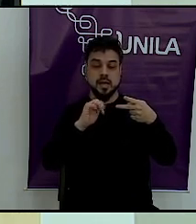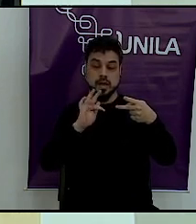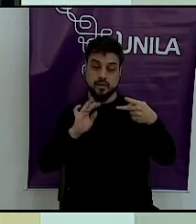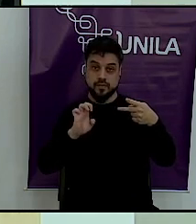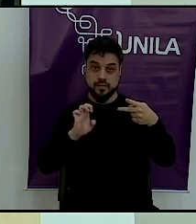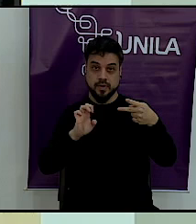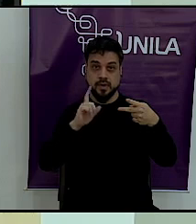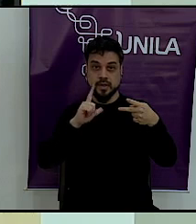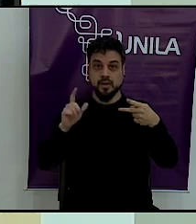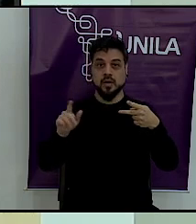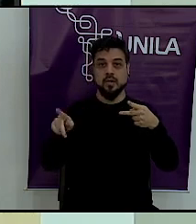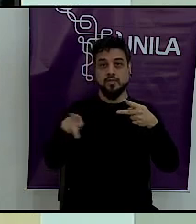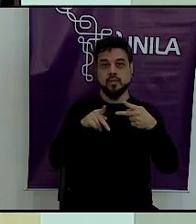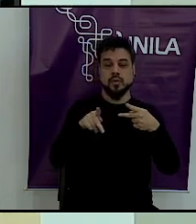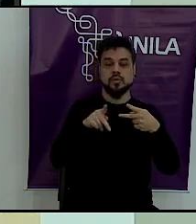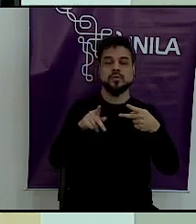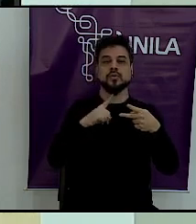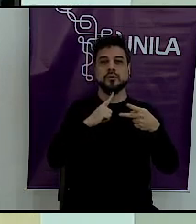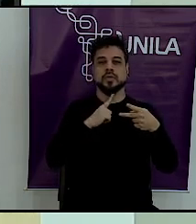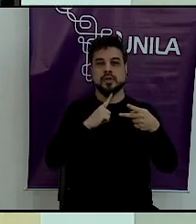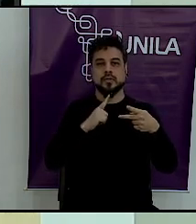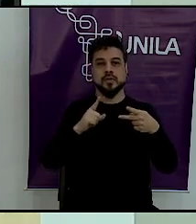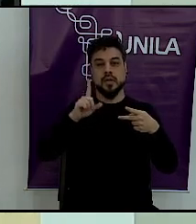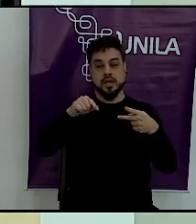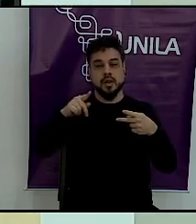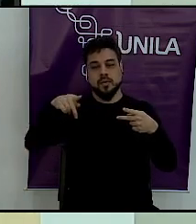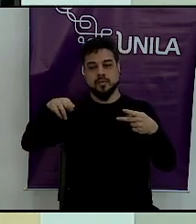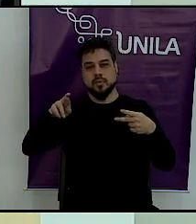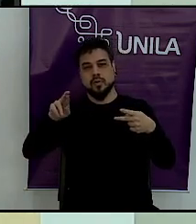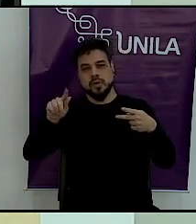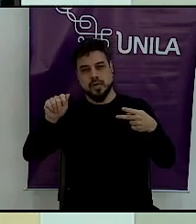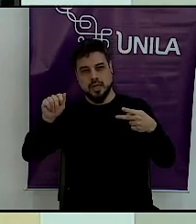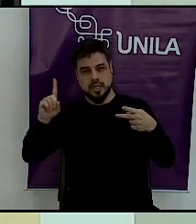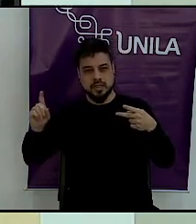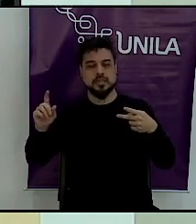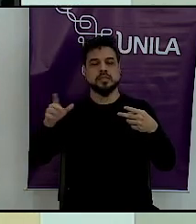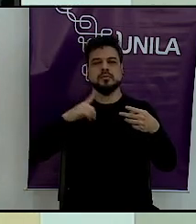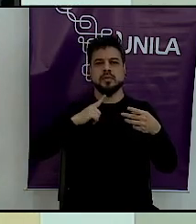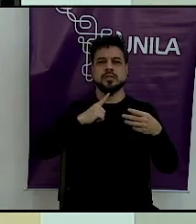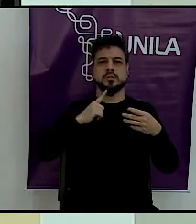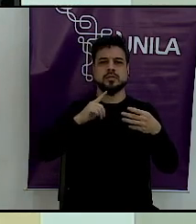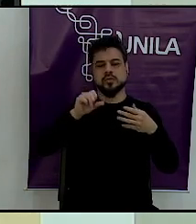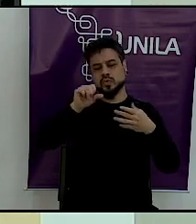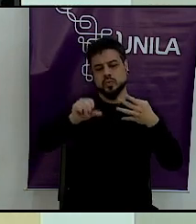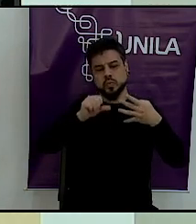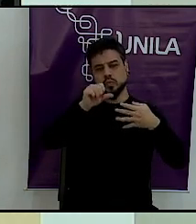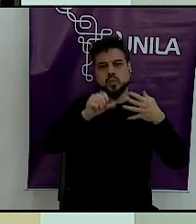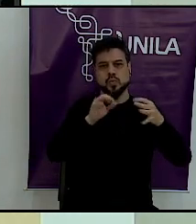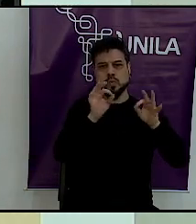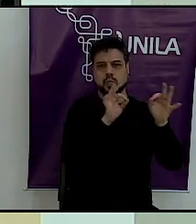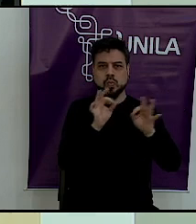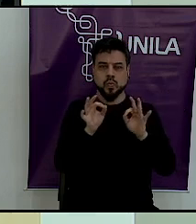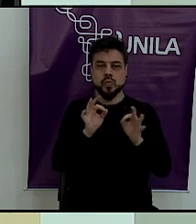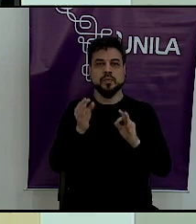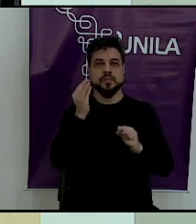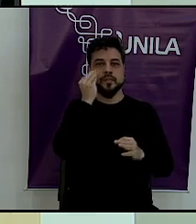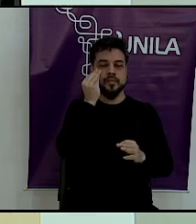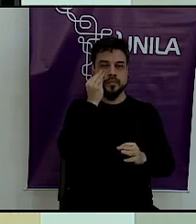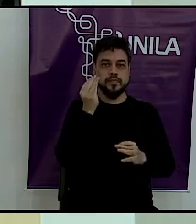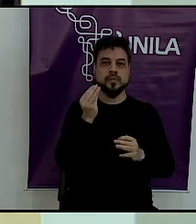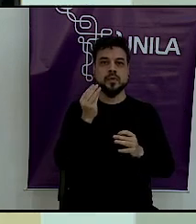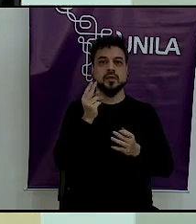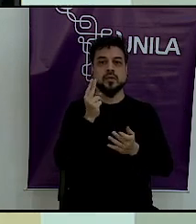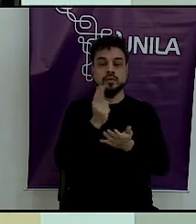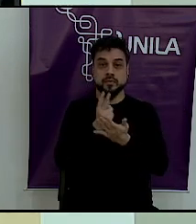Prograde executava, então por isso que teve um aumento significativo nos recursos, mas em regra geral a gente tentou